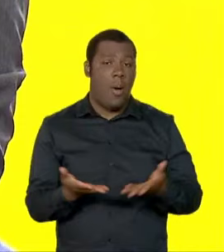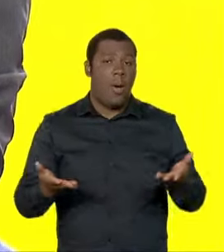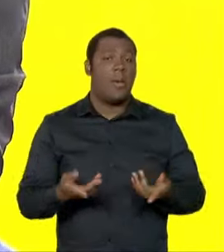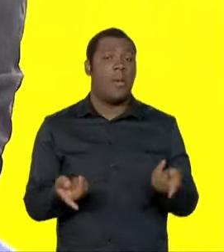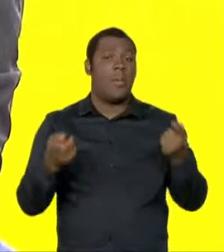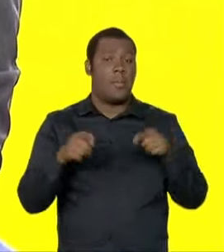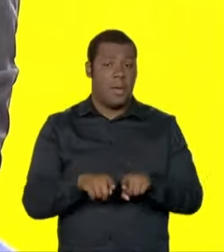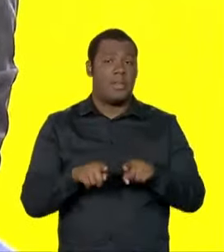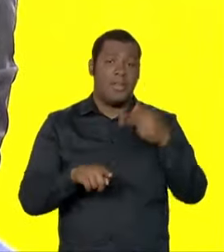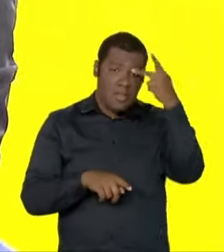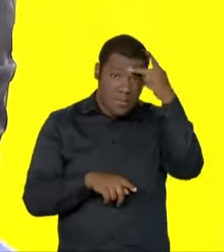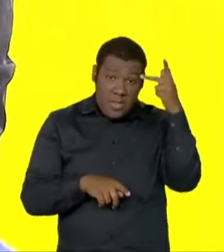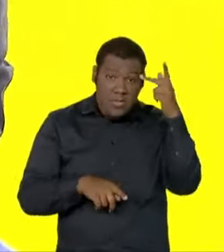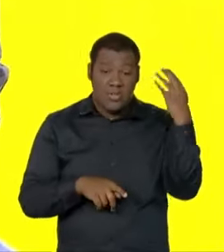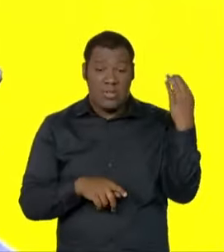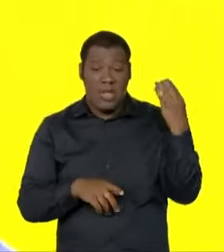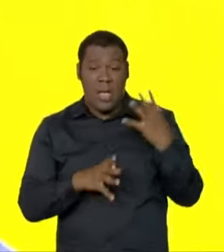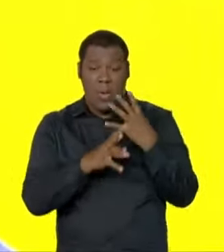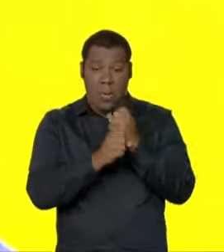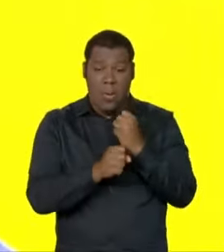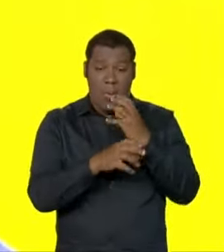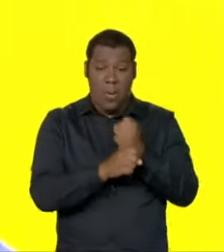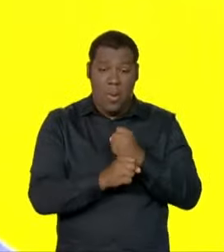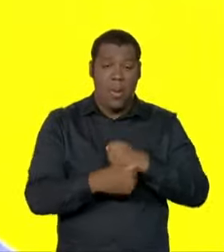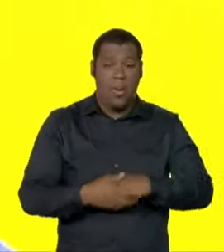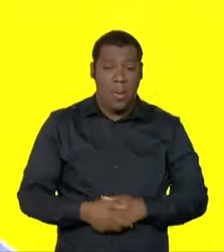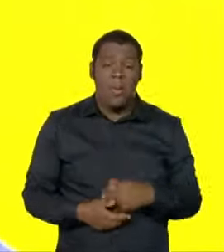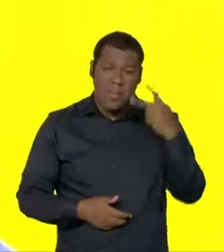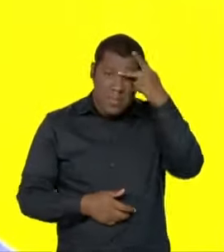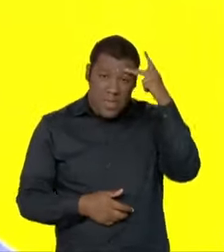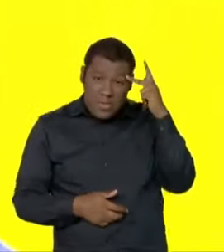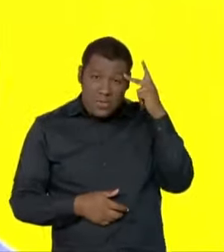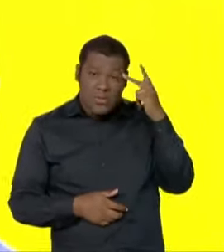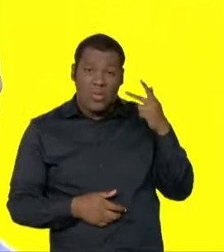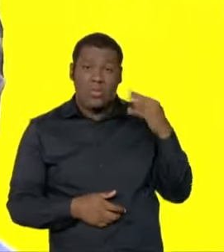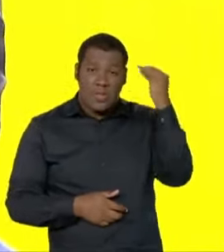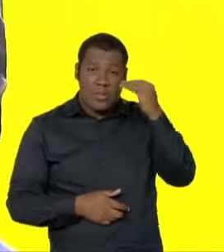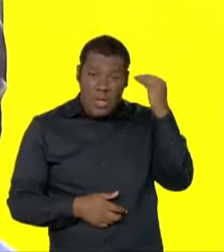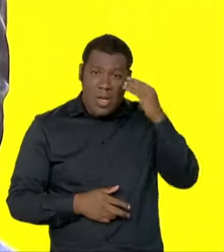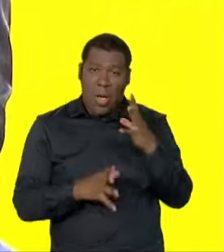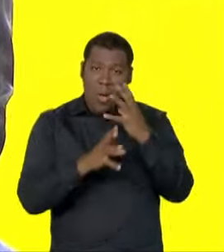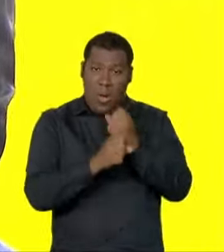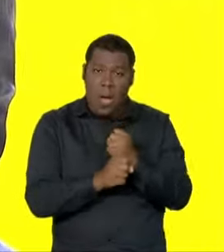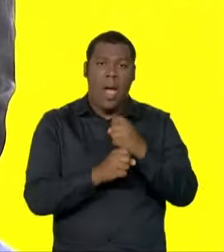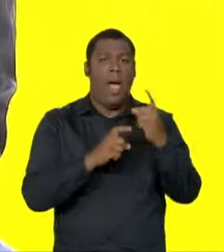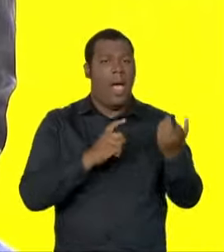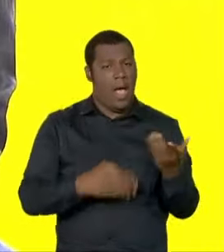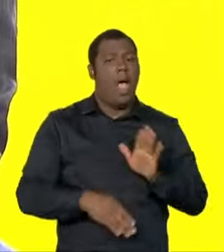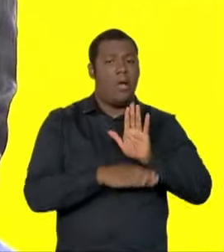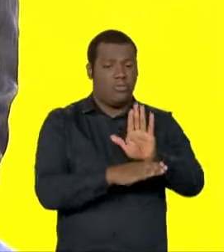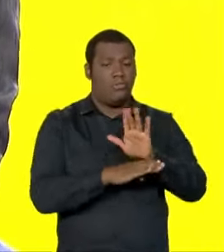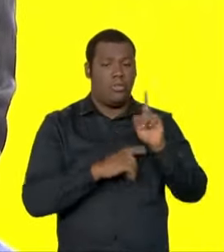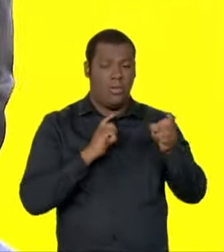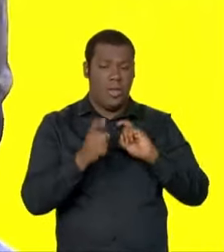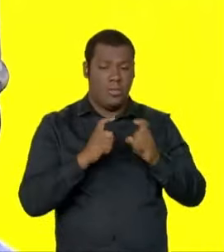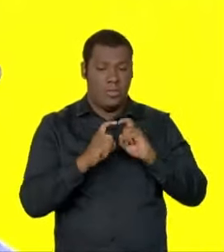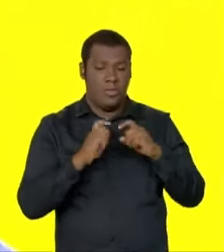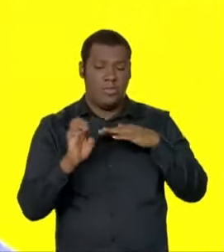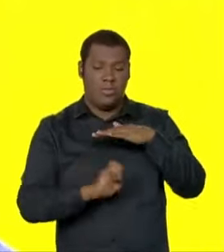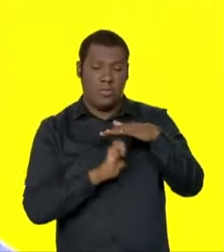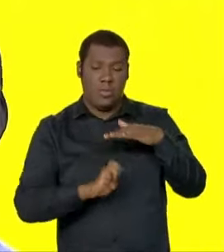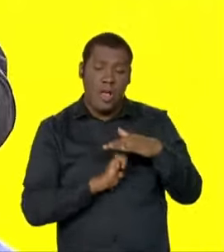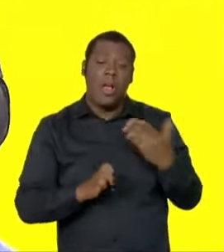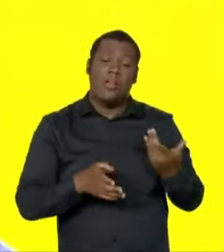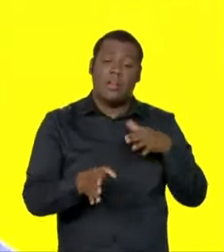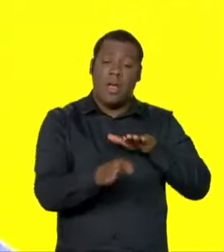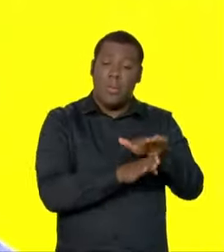os contabilistas. Os contabilistas do Brasil, eles sabem, porque eles administram essas empresas, ajudam a administrar, e eles vão orientar as